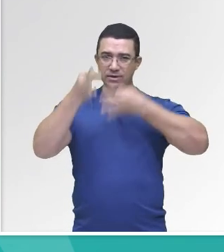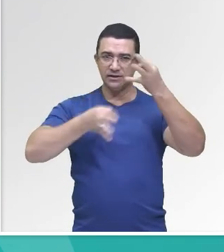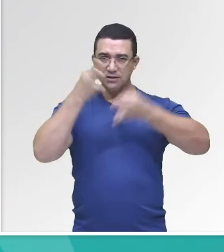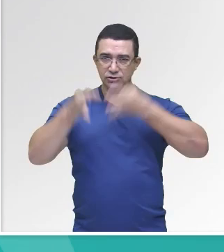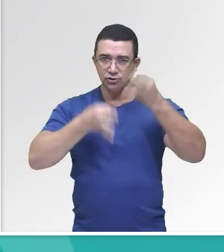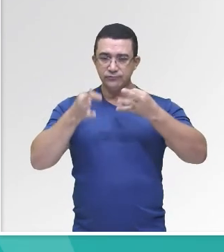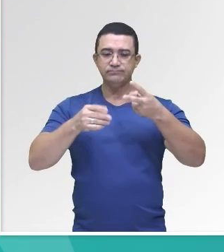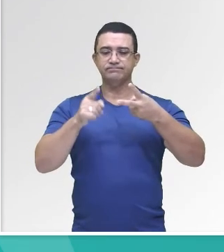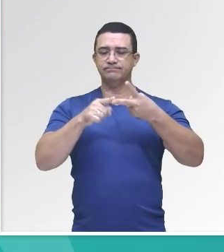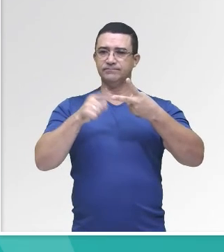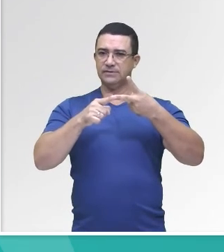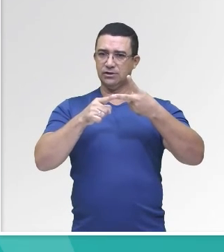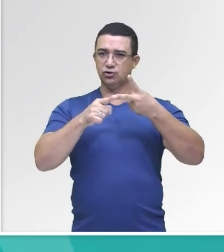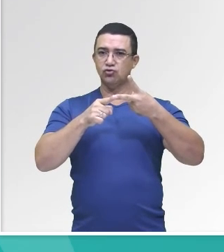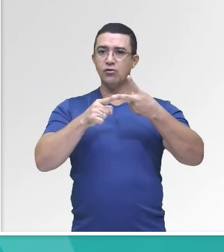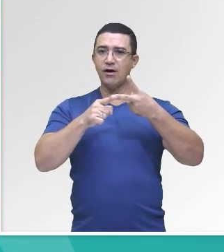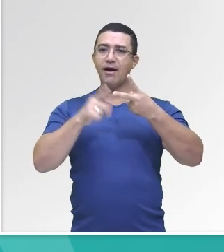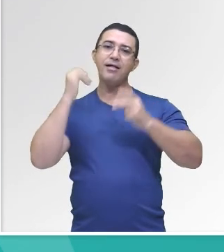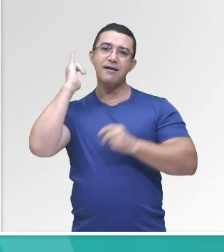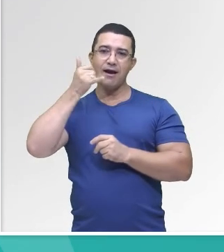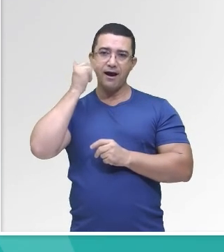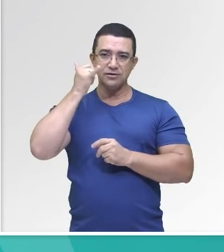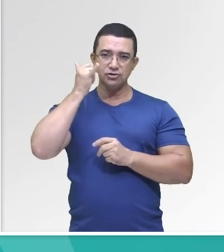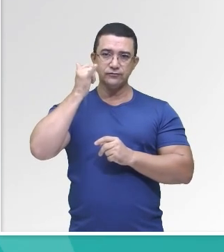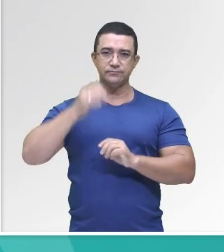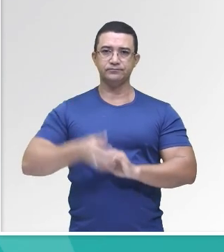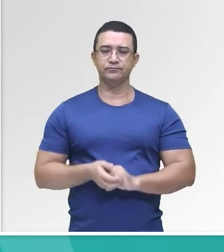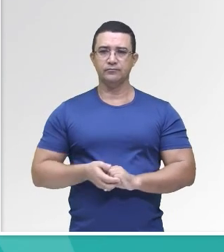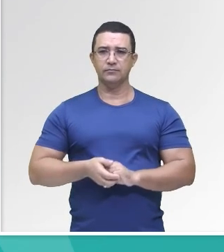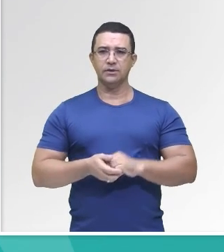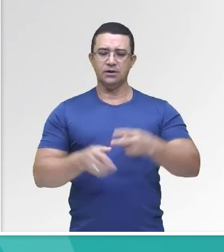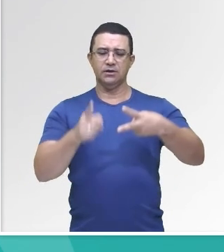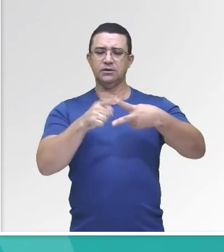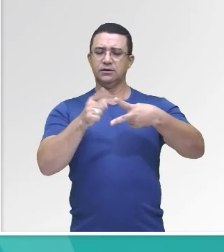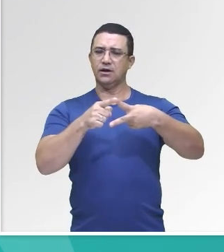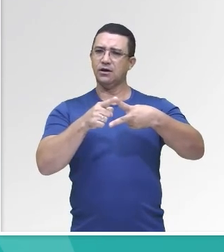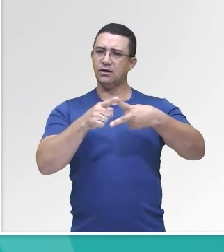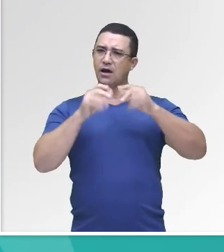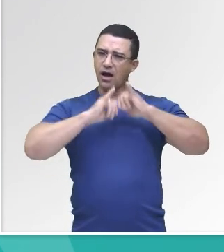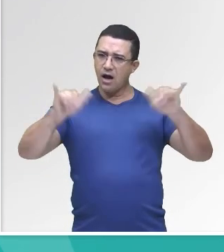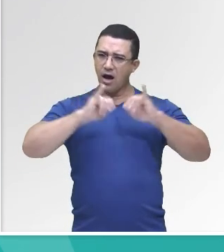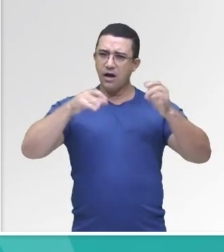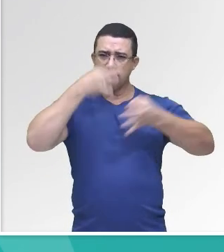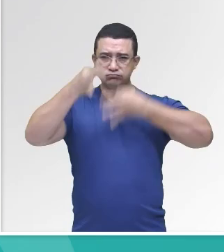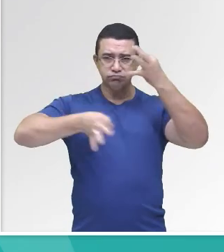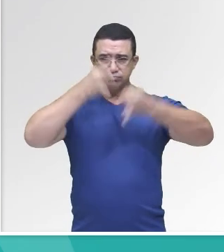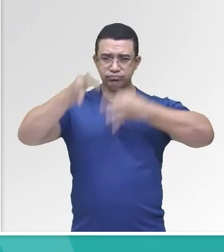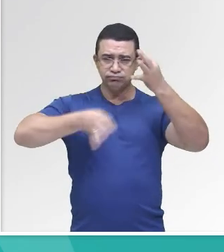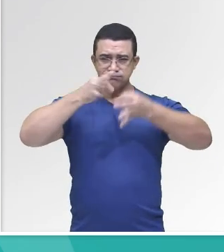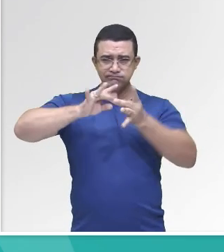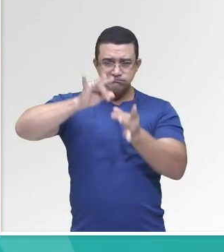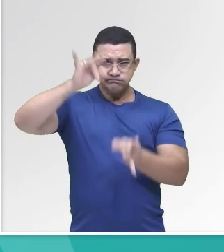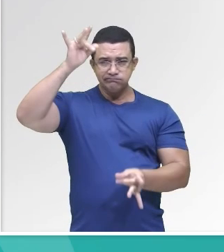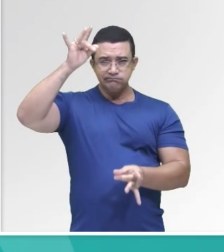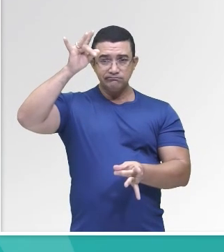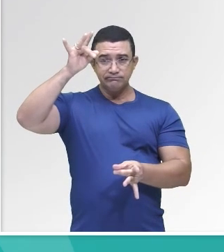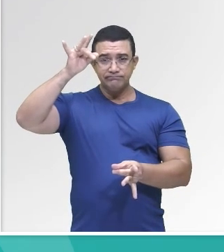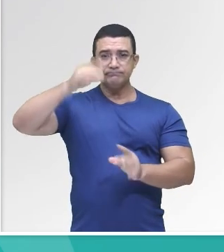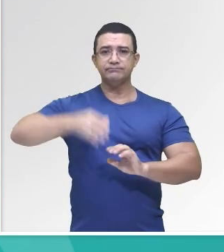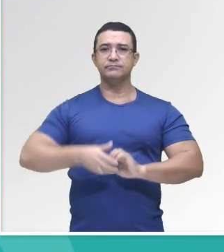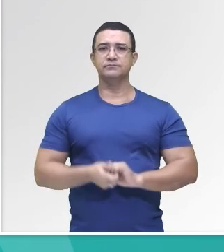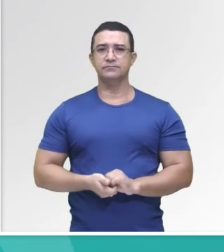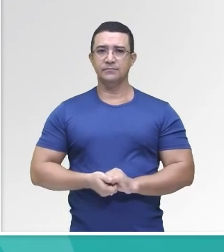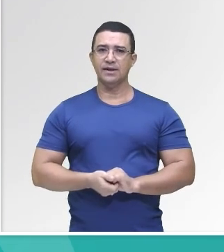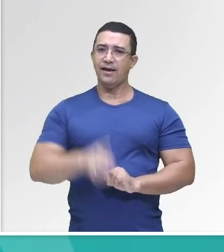os textos narrativos, né? Textos publicitários argumentativos descriptivos